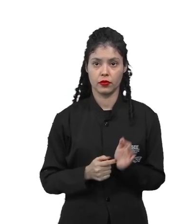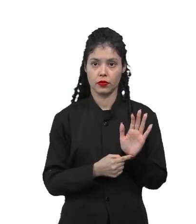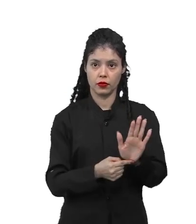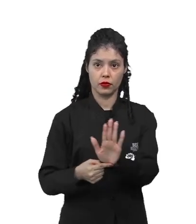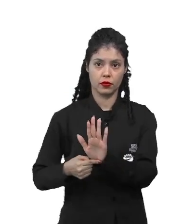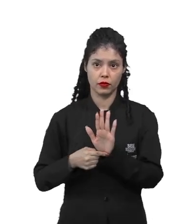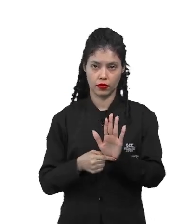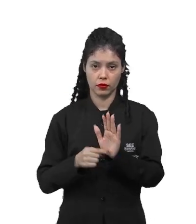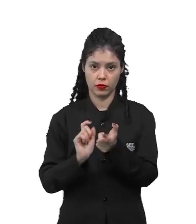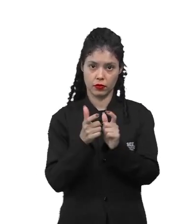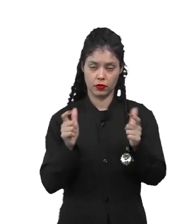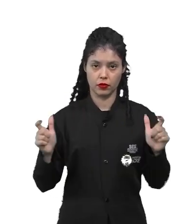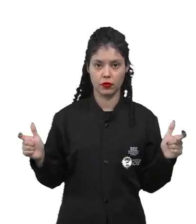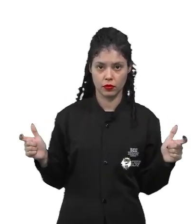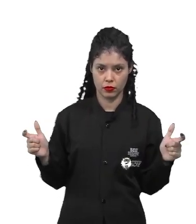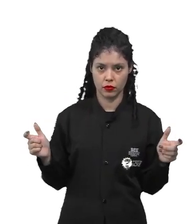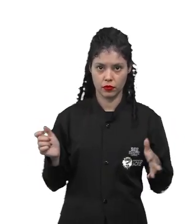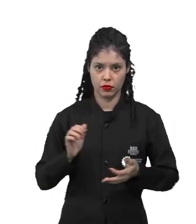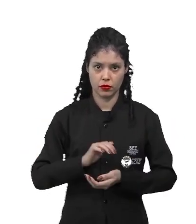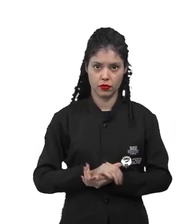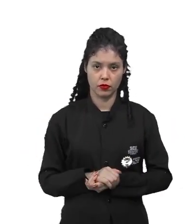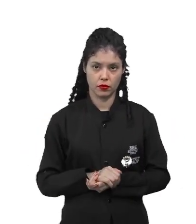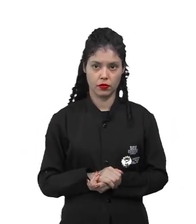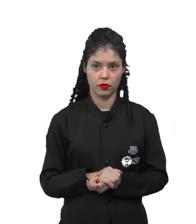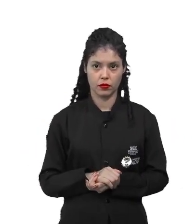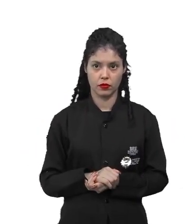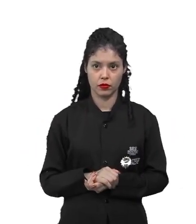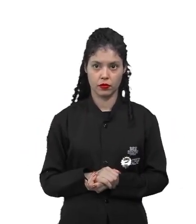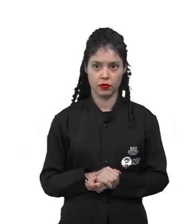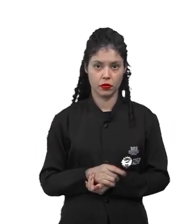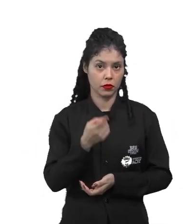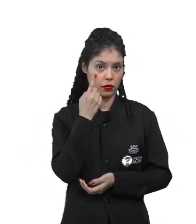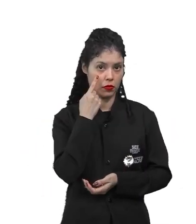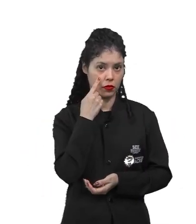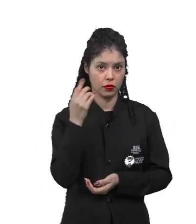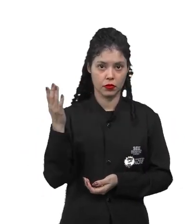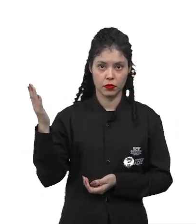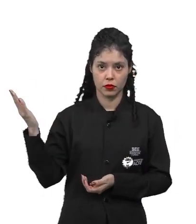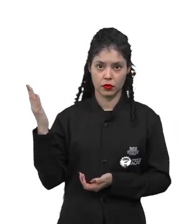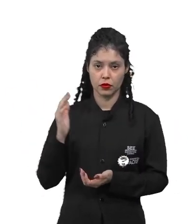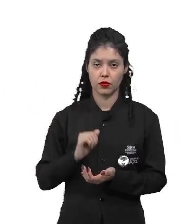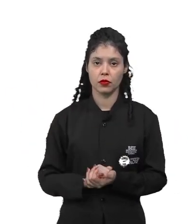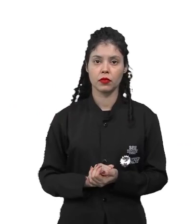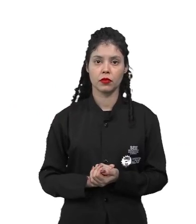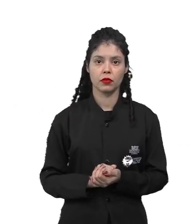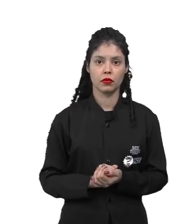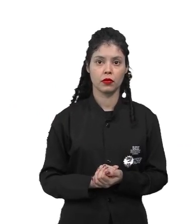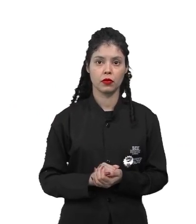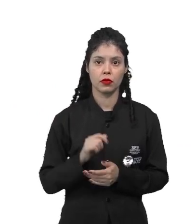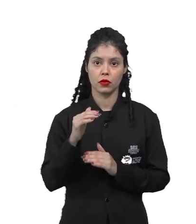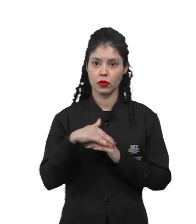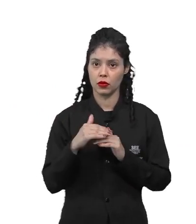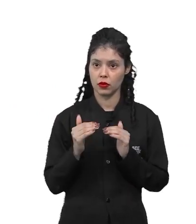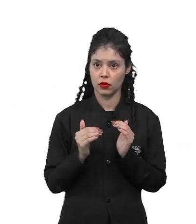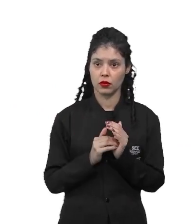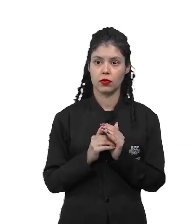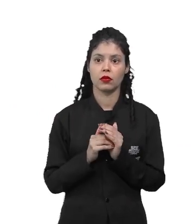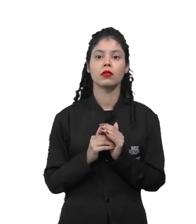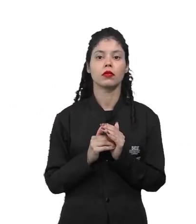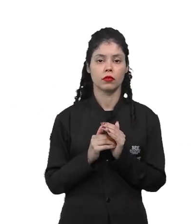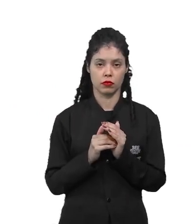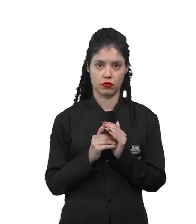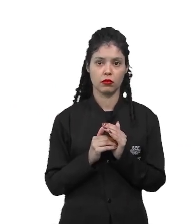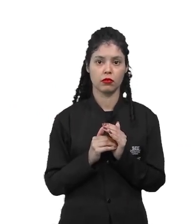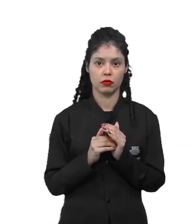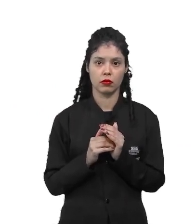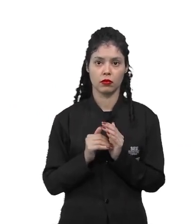representa a função crescente. Ou seja, olhando para essas carinhas aqui, ó, a primeira coluna inteira, essa primeira coluna